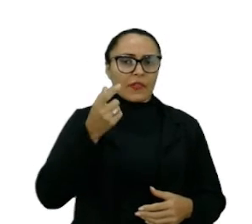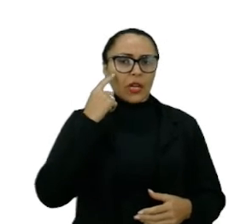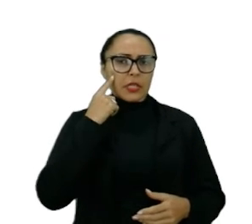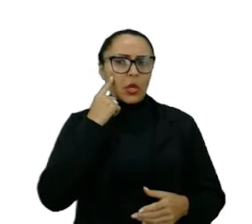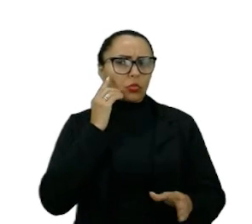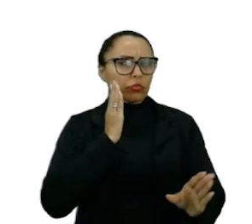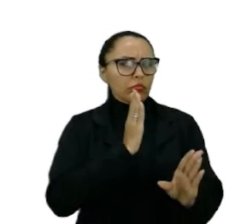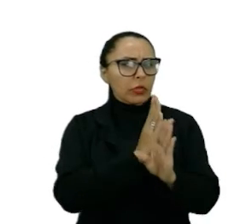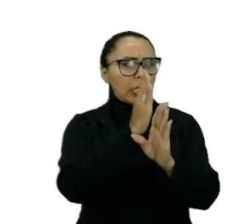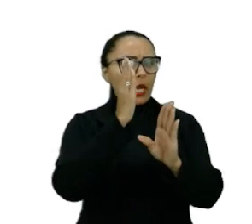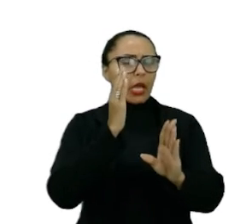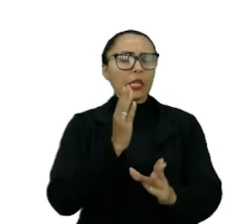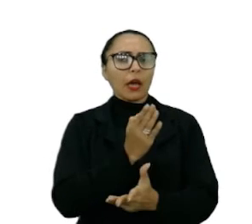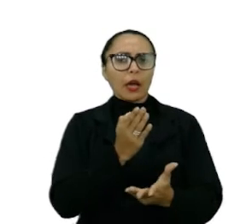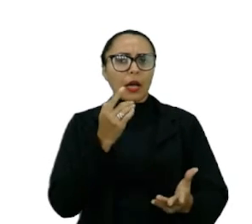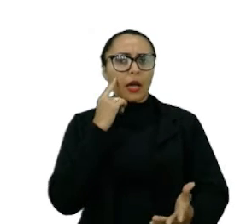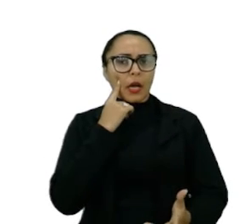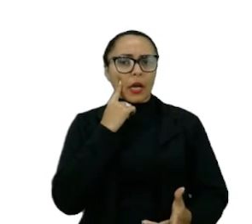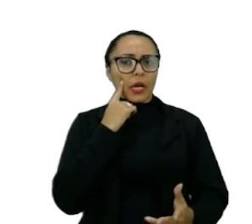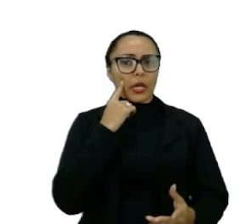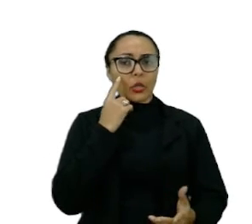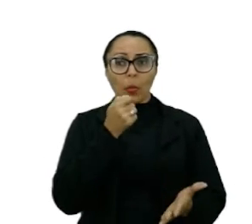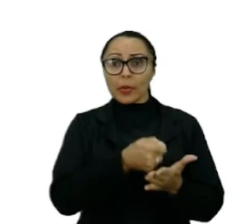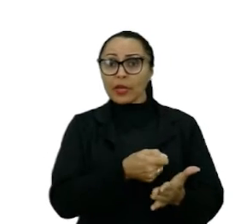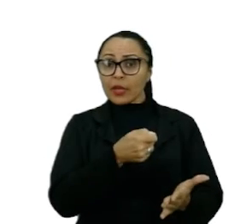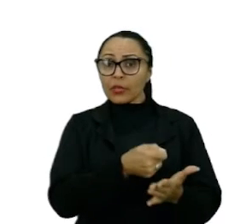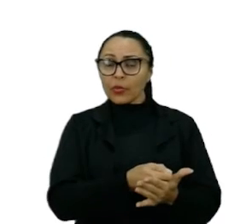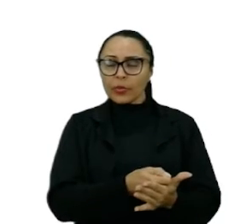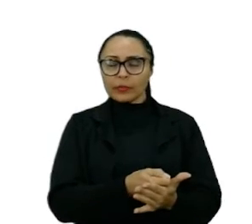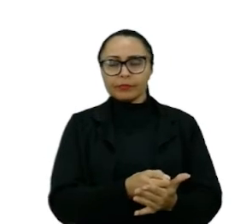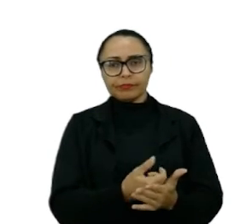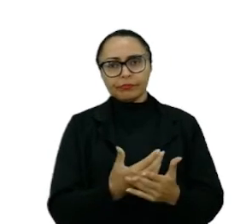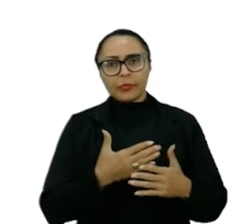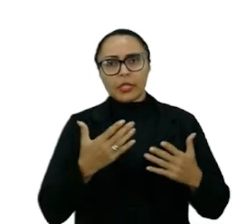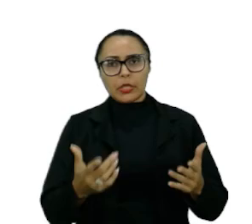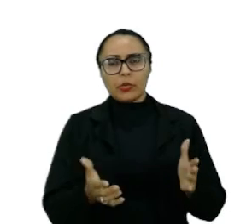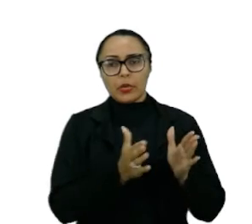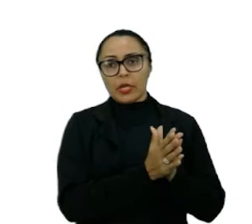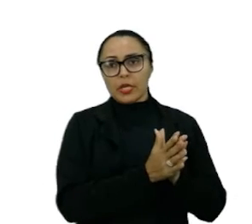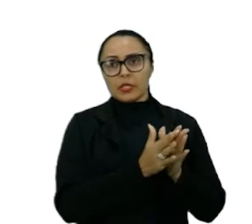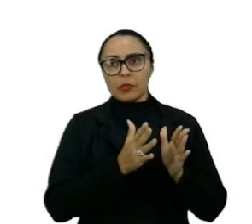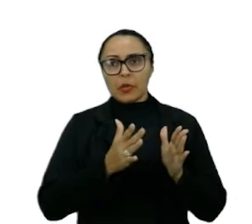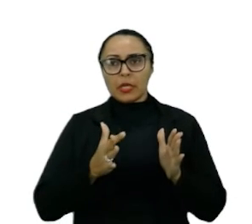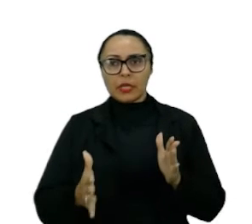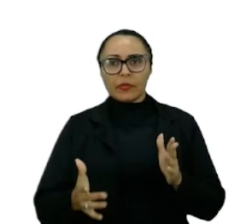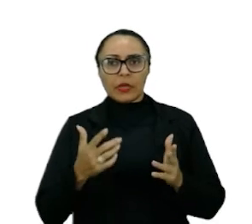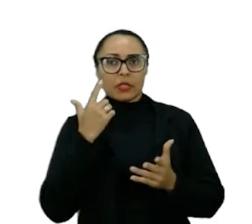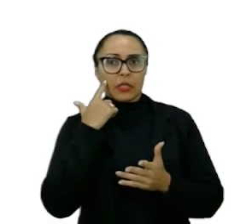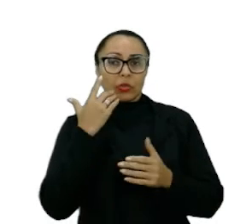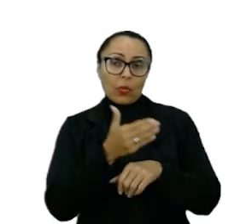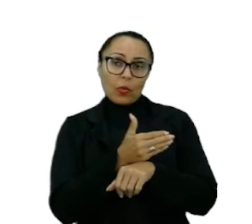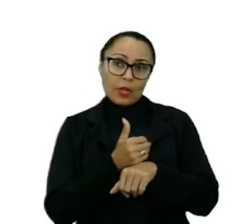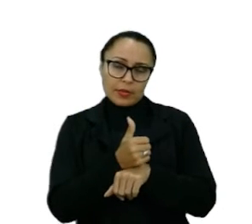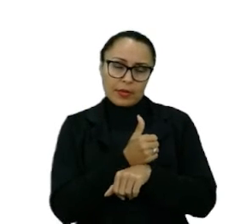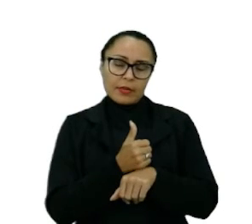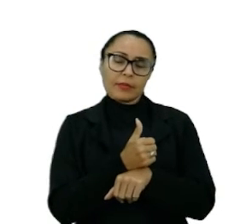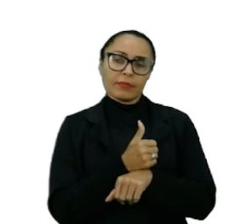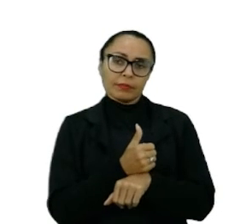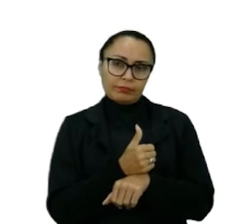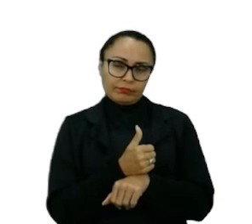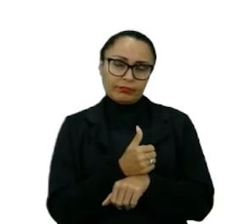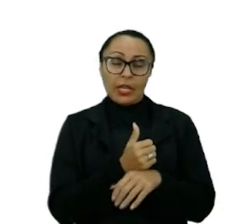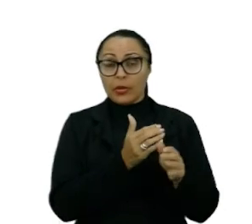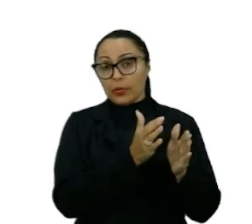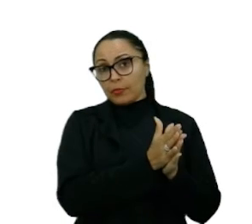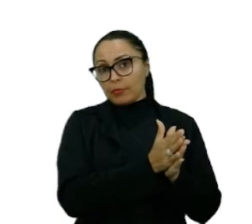e obrigatória. Ou seja, esse período da era da inspeção da qualidade é o período